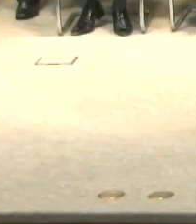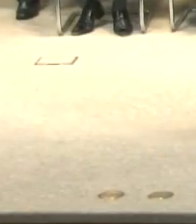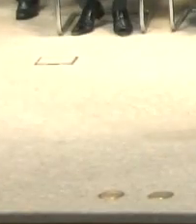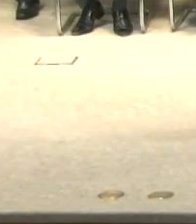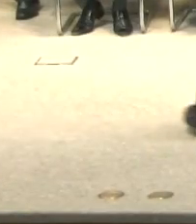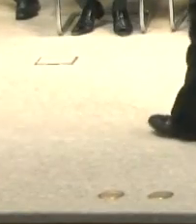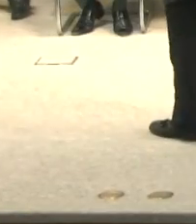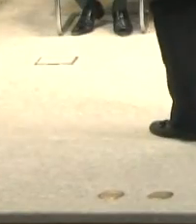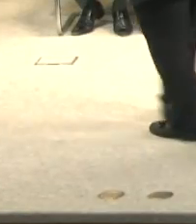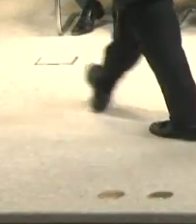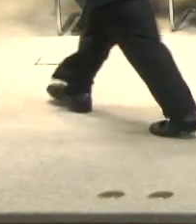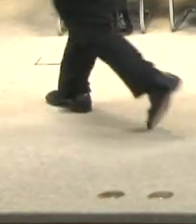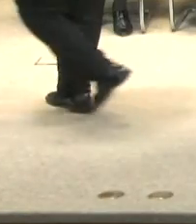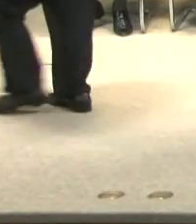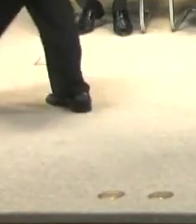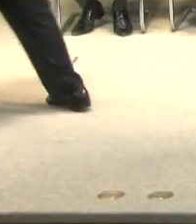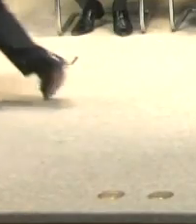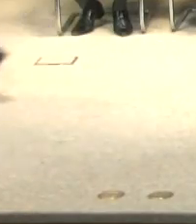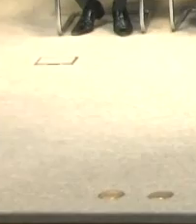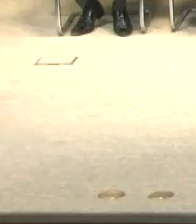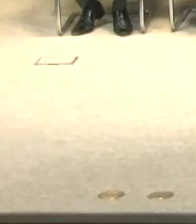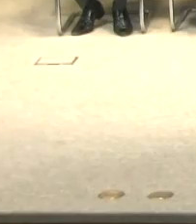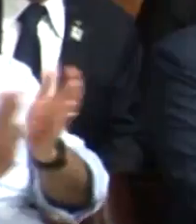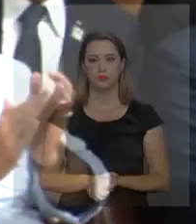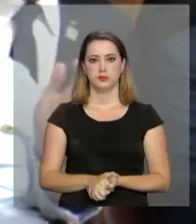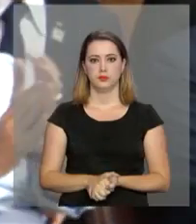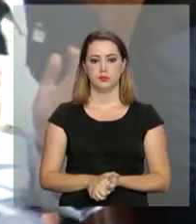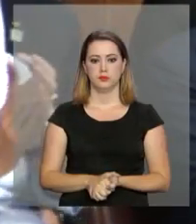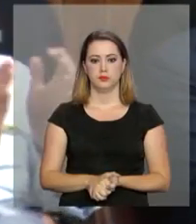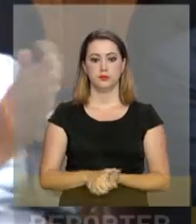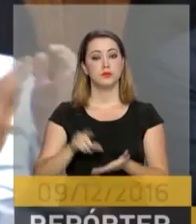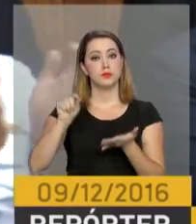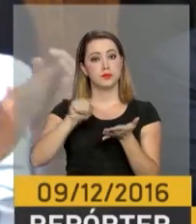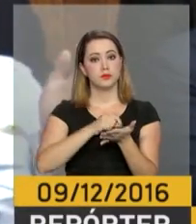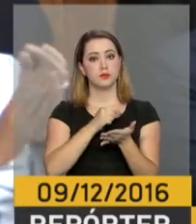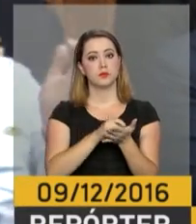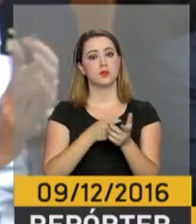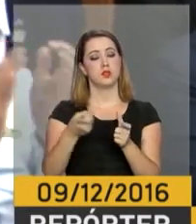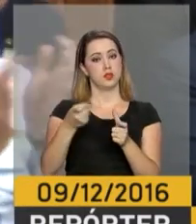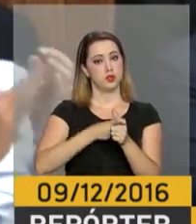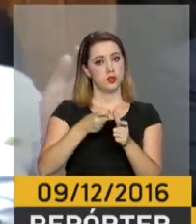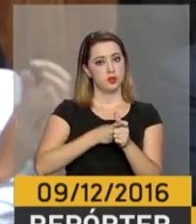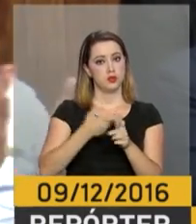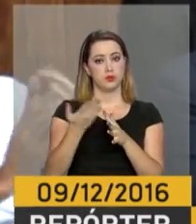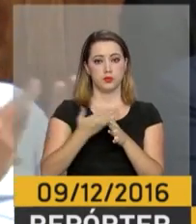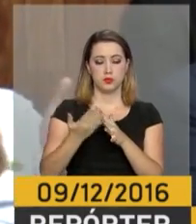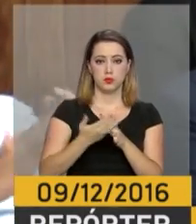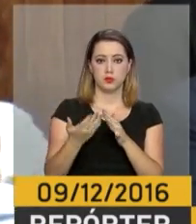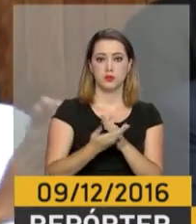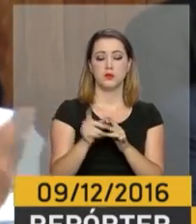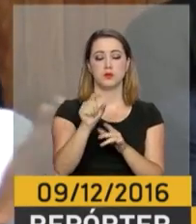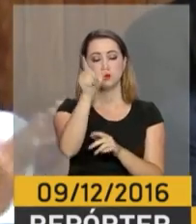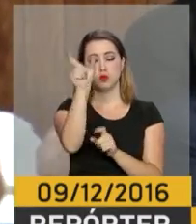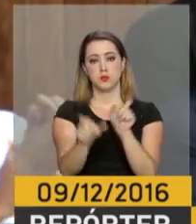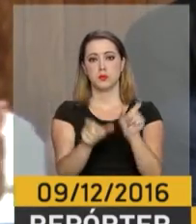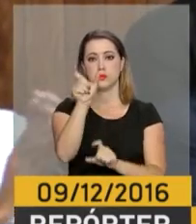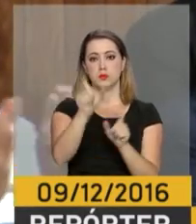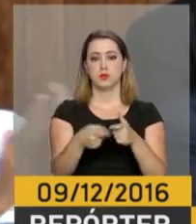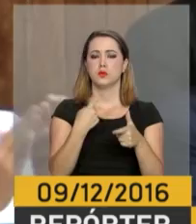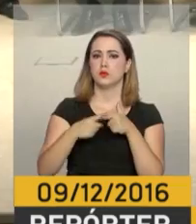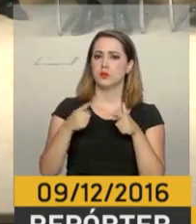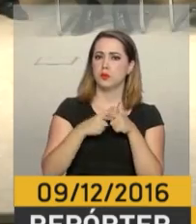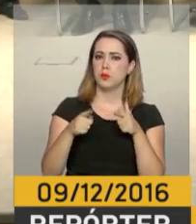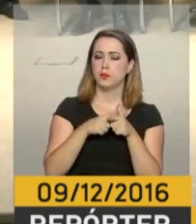de assinatura do decreto que regulamenta a renegociação de dívidas de crédito rural de trabalhadores prejudicados pela seca